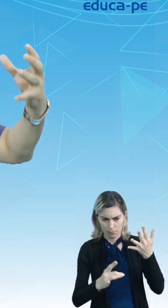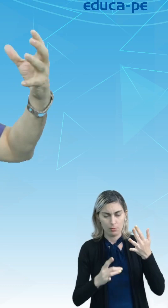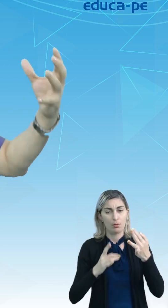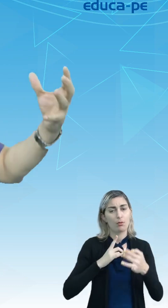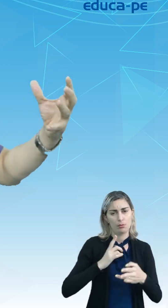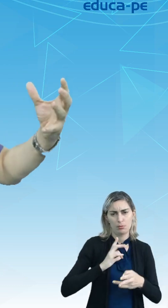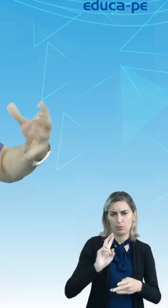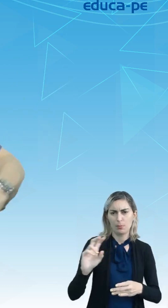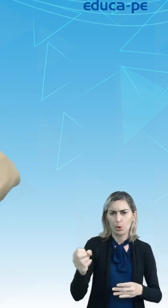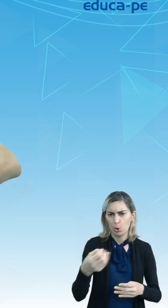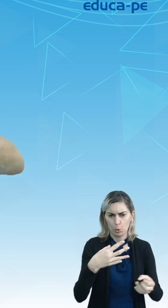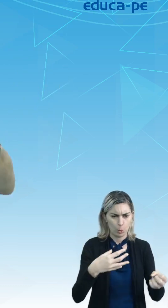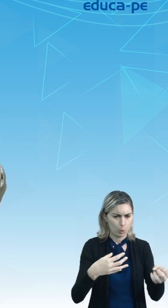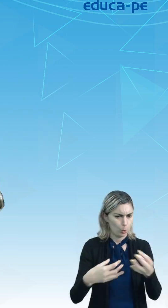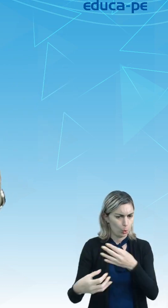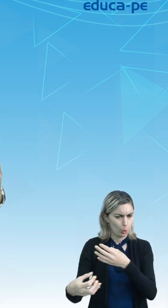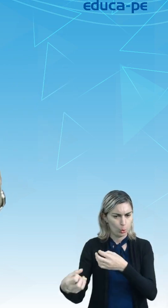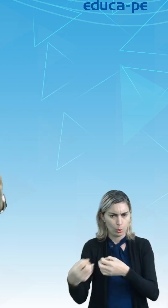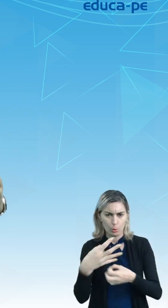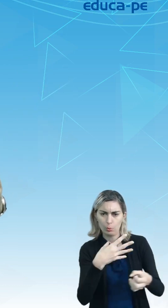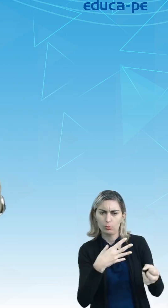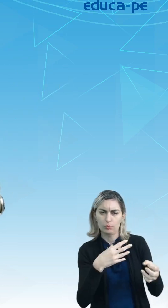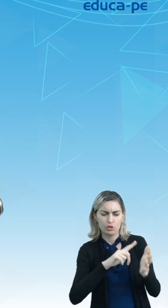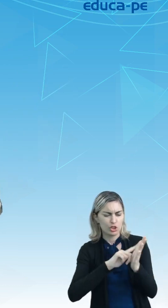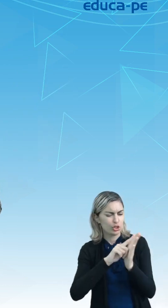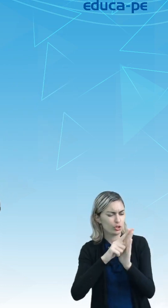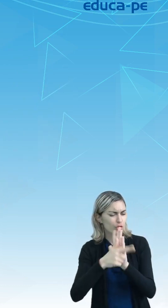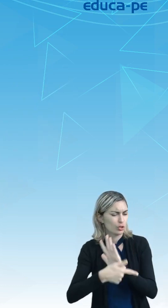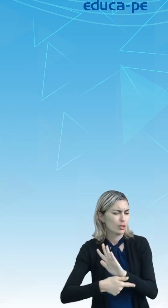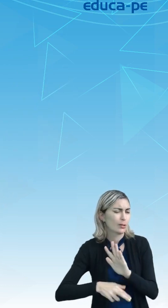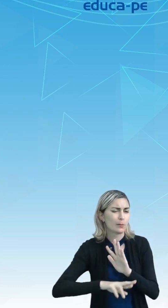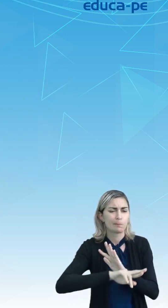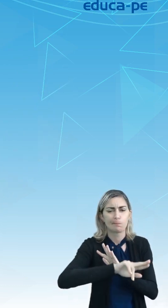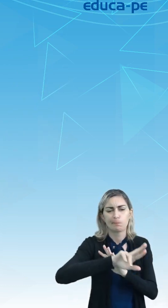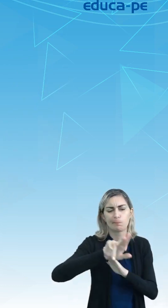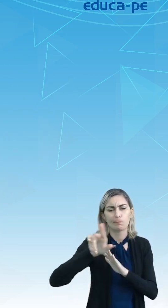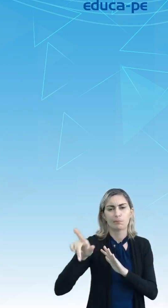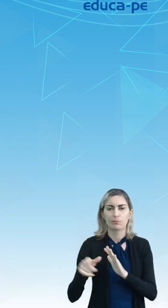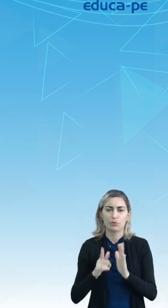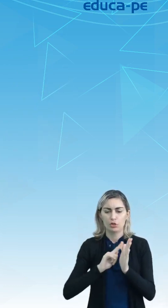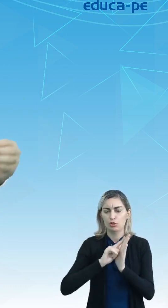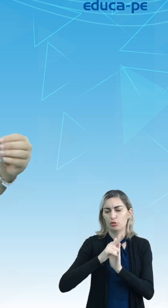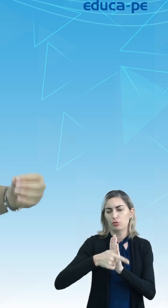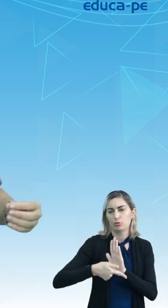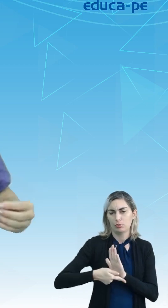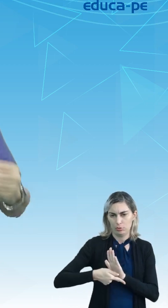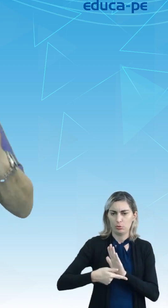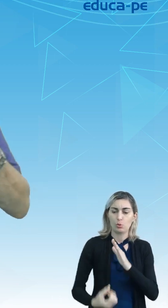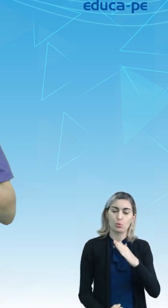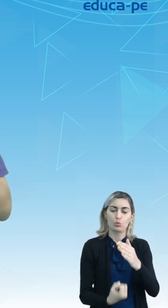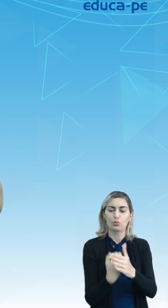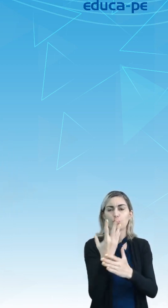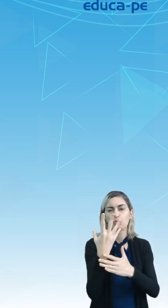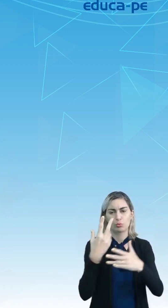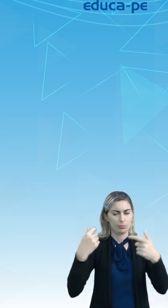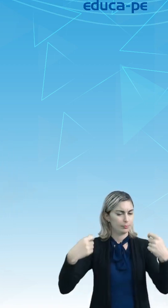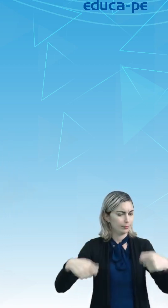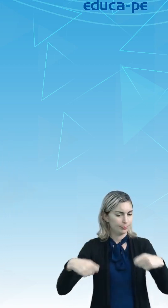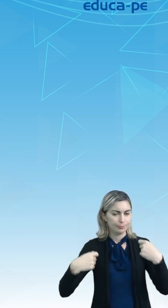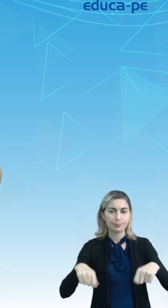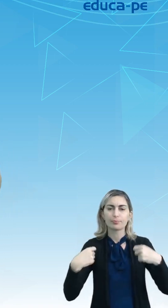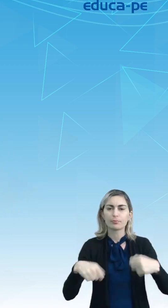surgem novos, existem vários gêneros textuais. O gênero textual surge da